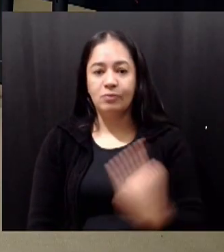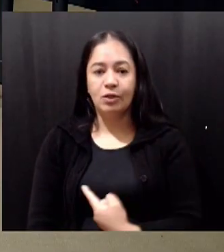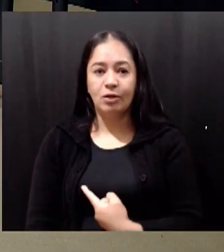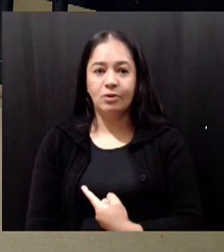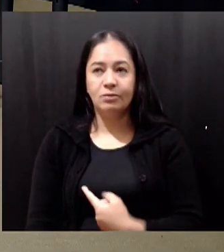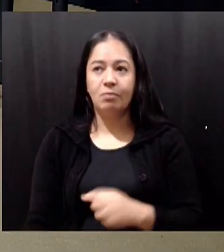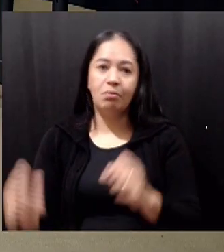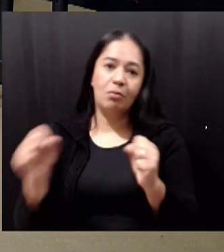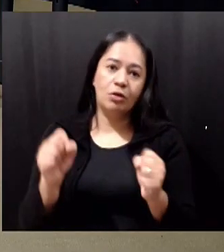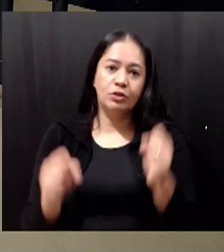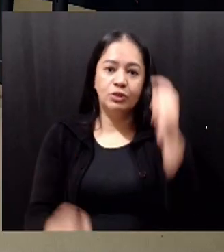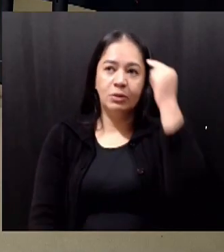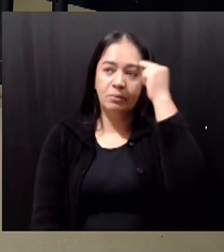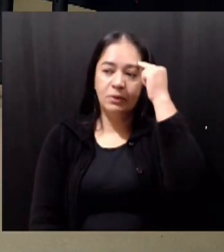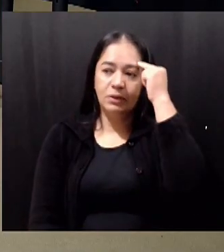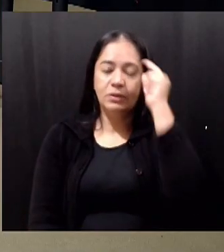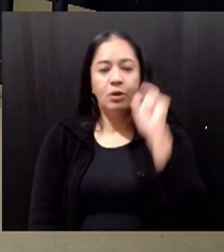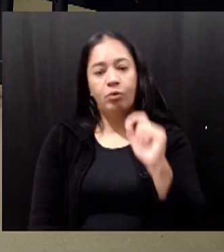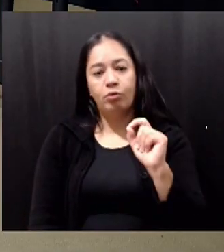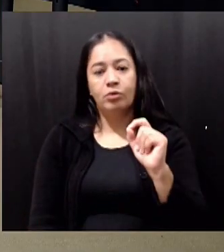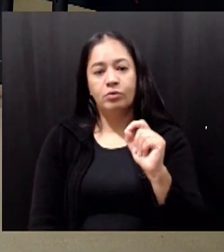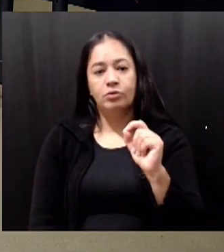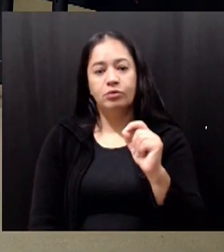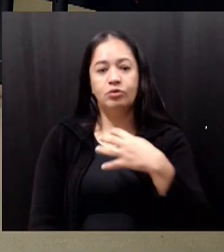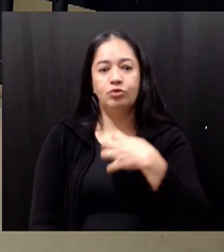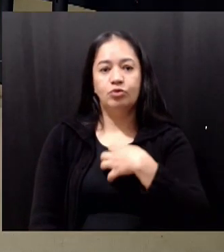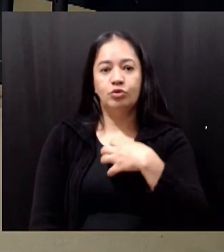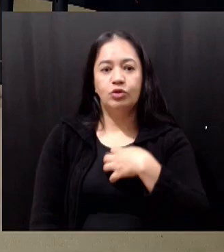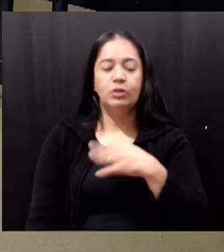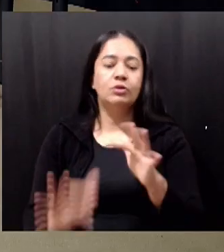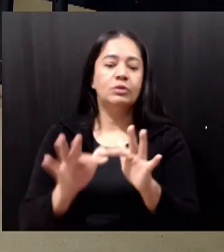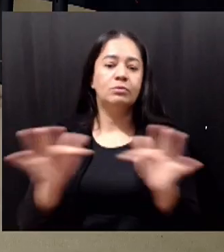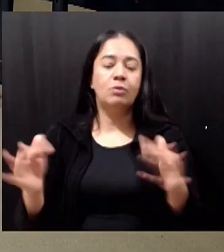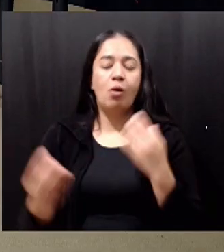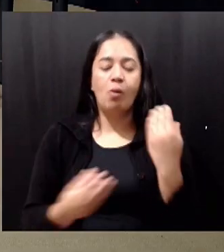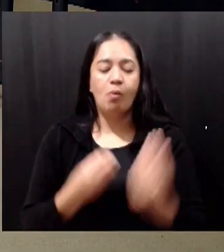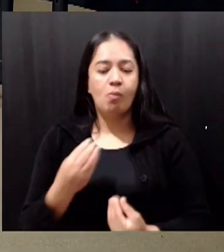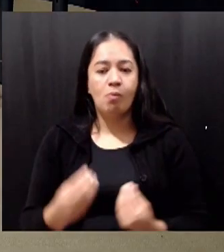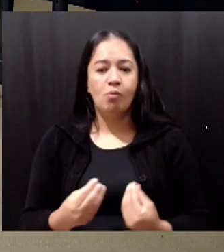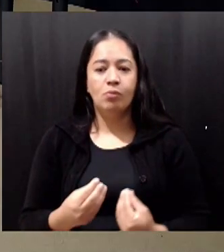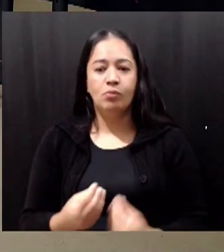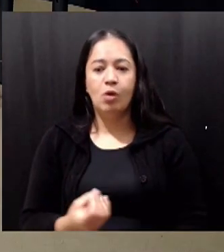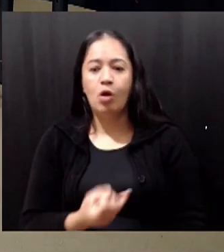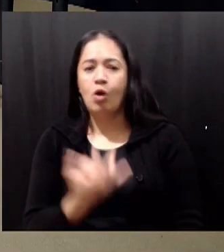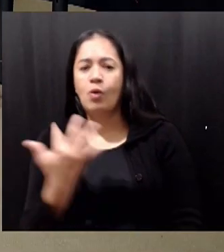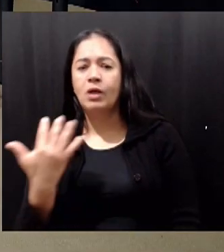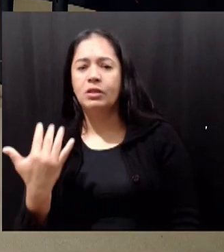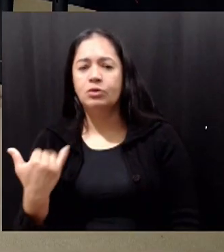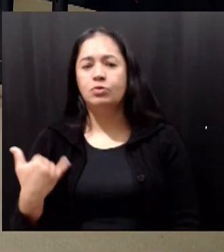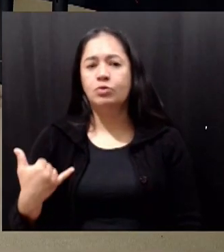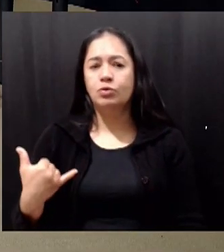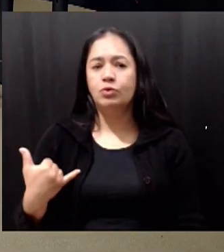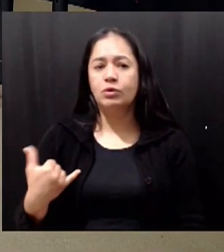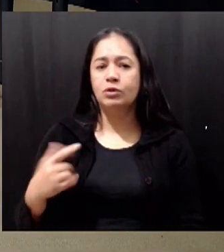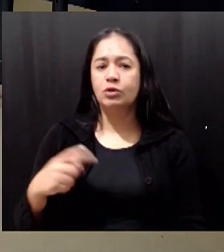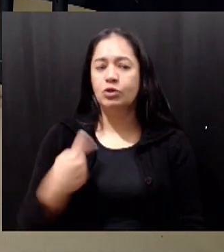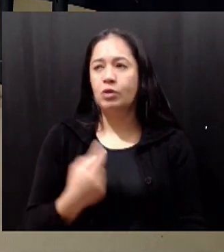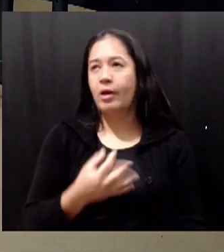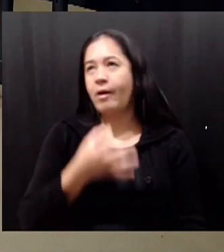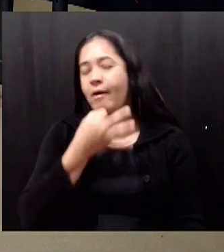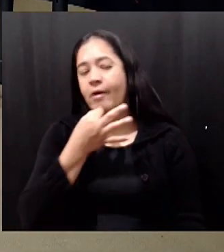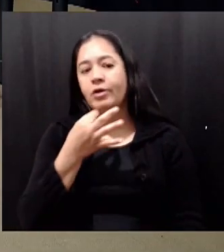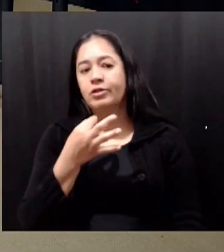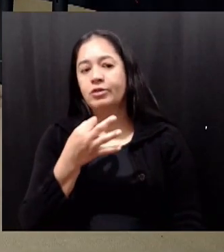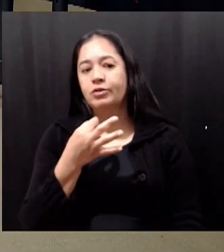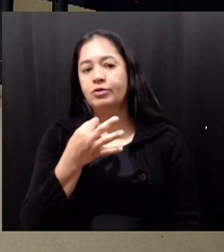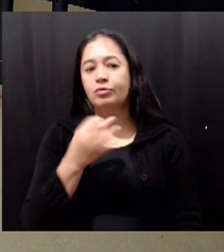maneira bem simples no seguinte, né? Com quantos anos a gente acha razoável colocar na mão